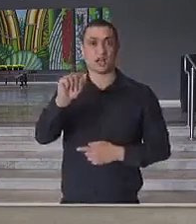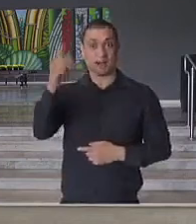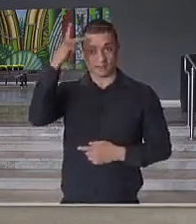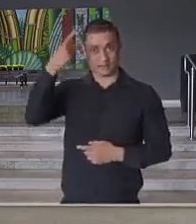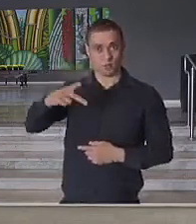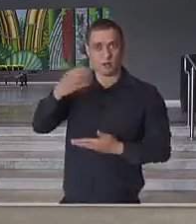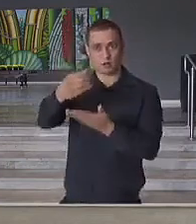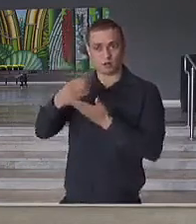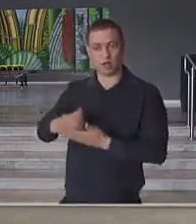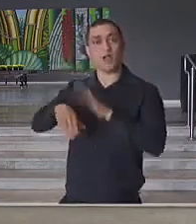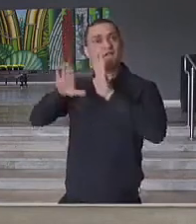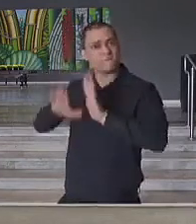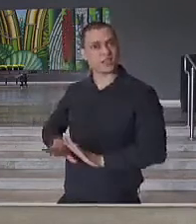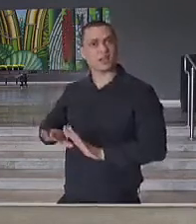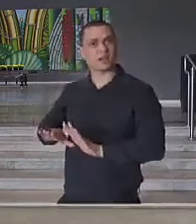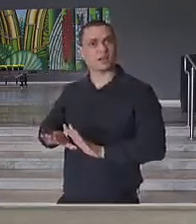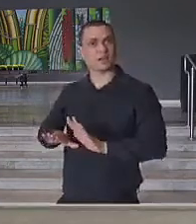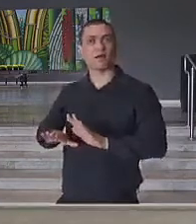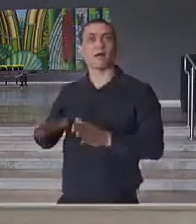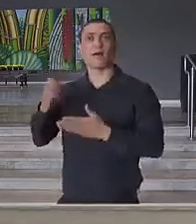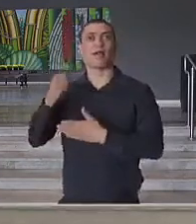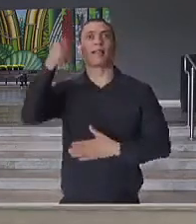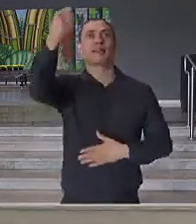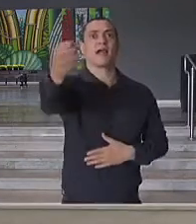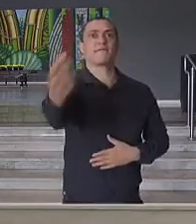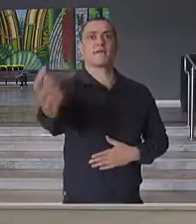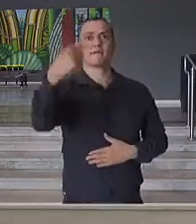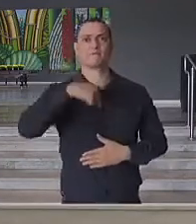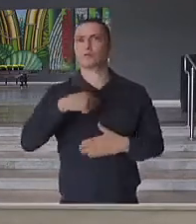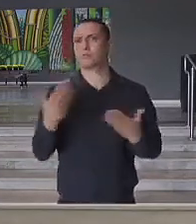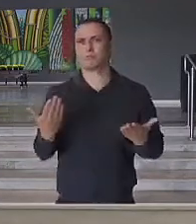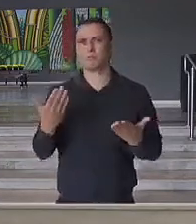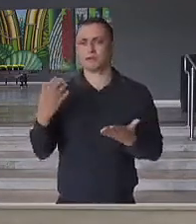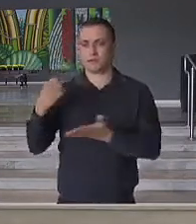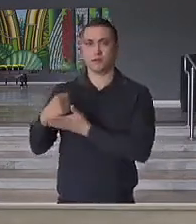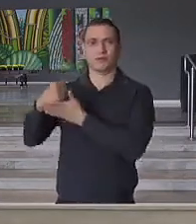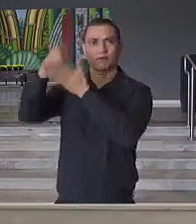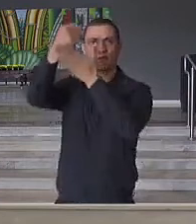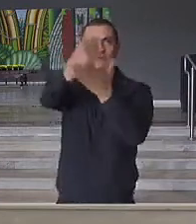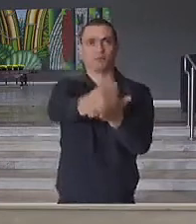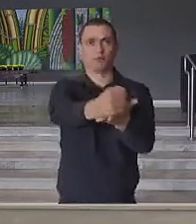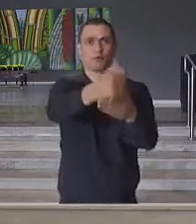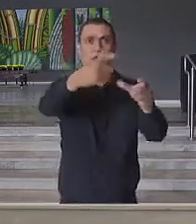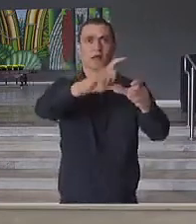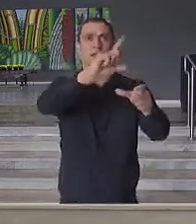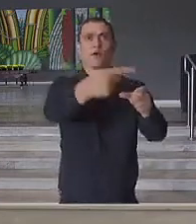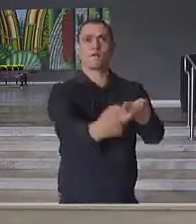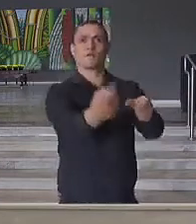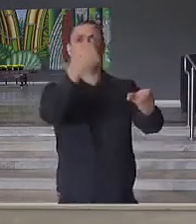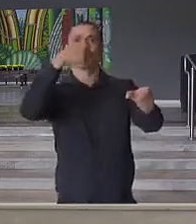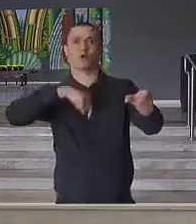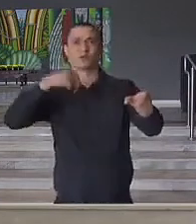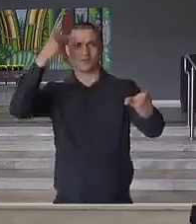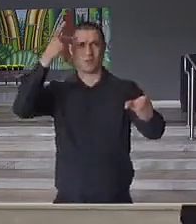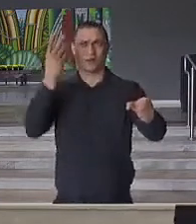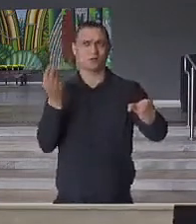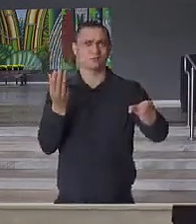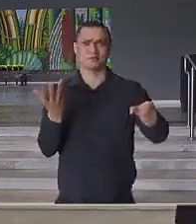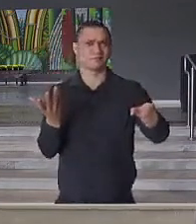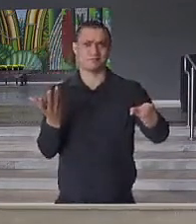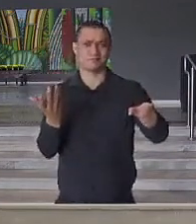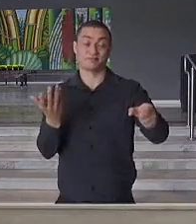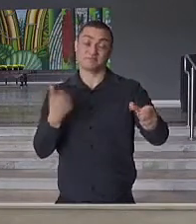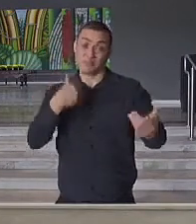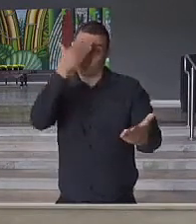Paulo fiquem em São Paulo. Na má logística, as vacinas podem ir para algum lugar para depois voltar para São Paulo.